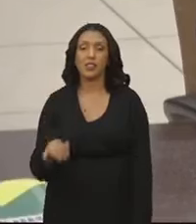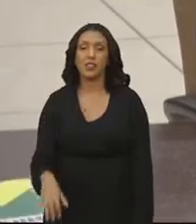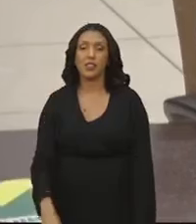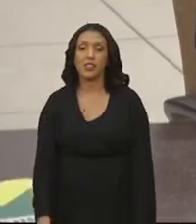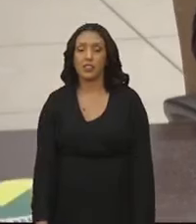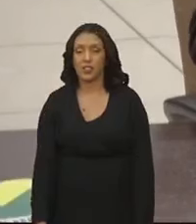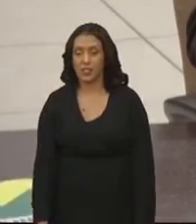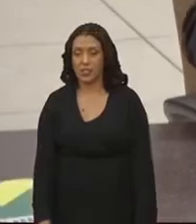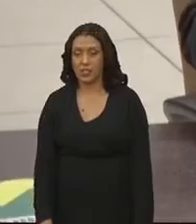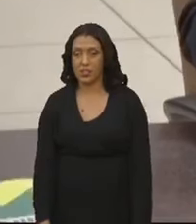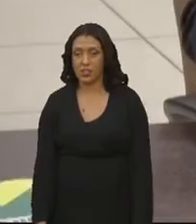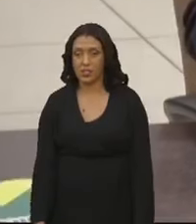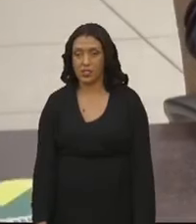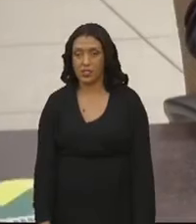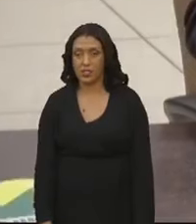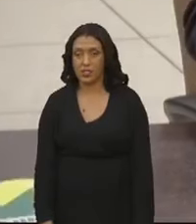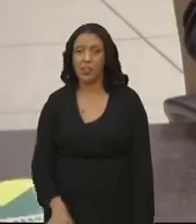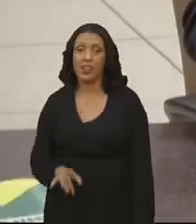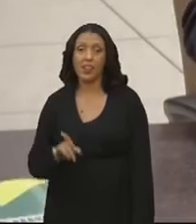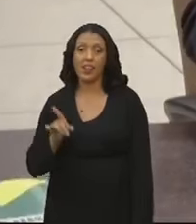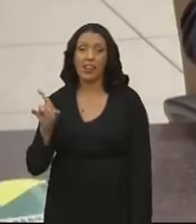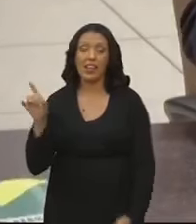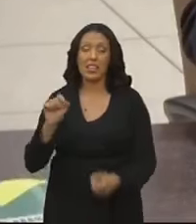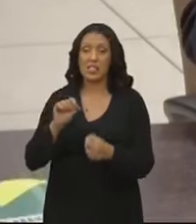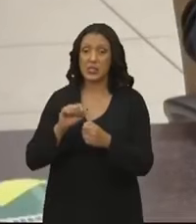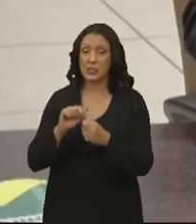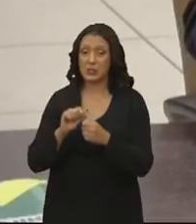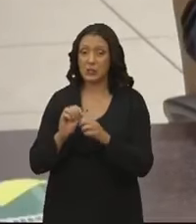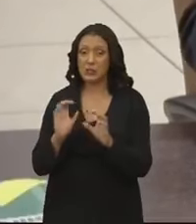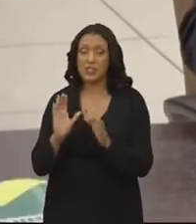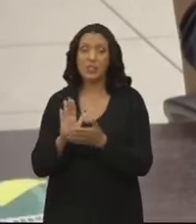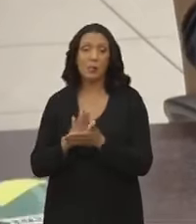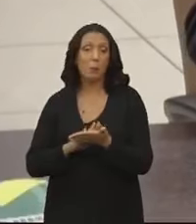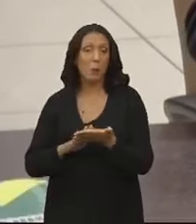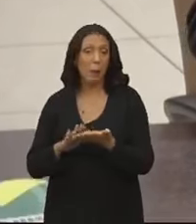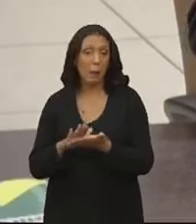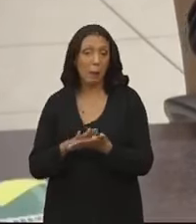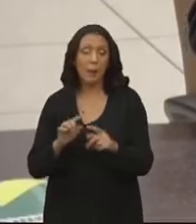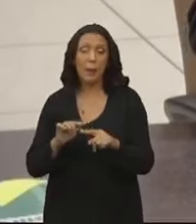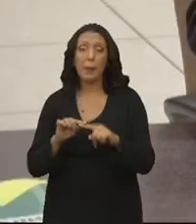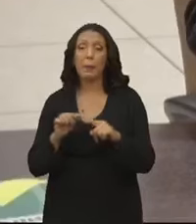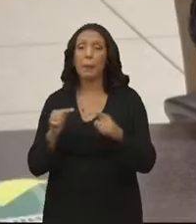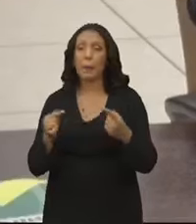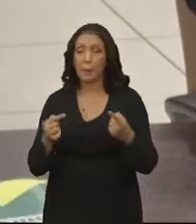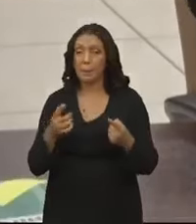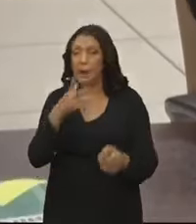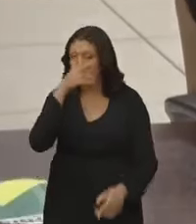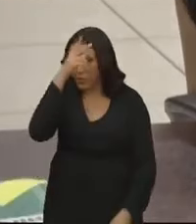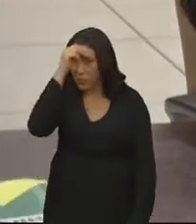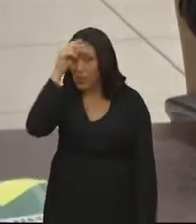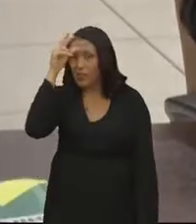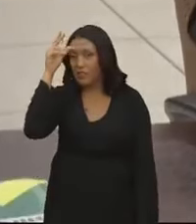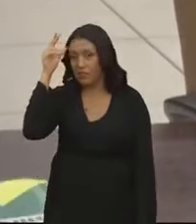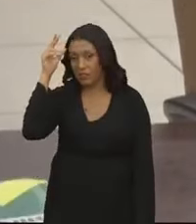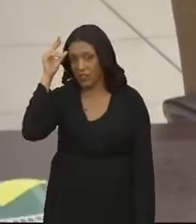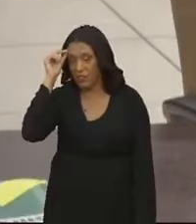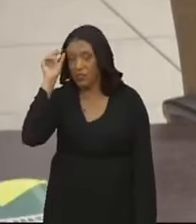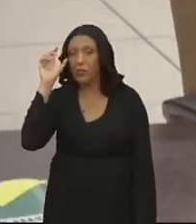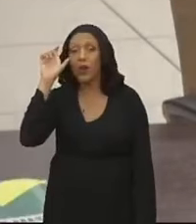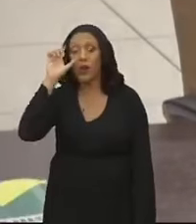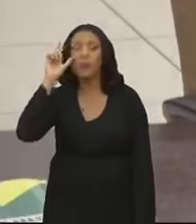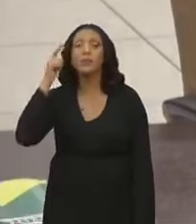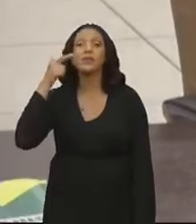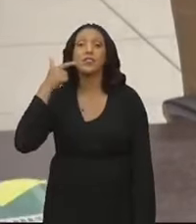oposição, fulano de tal não fez, mas o prefeito Celso está fazendo. Então, quer dizer, se é